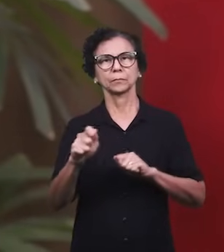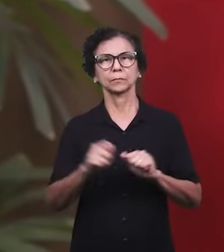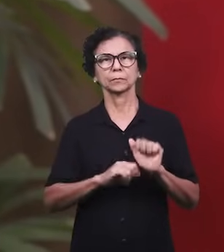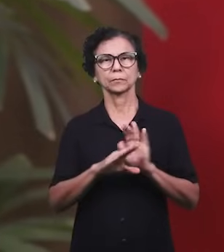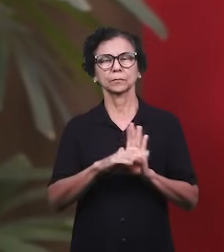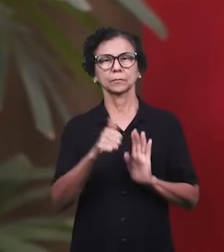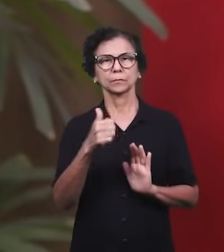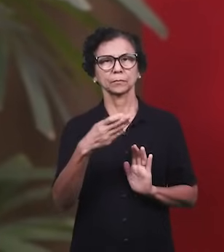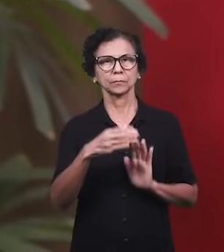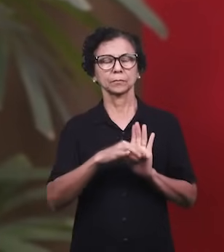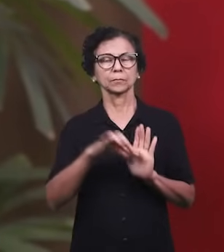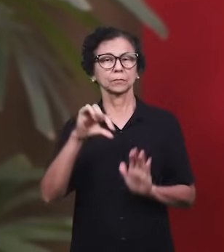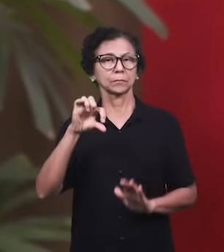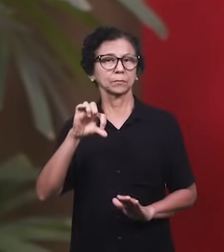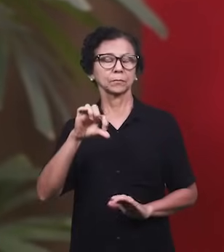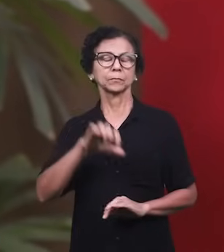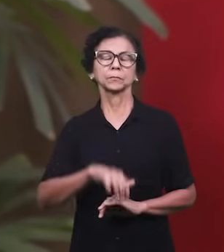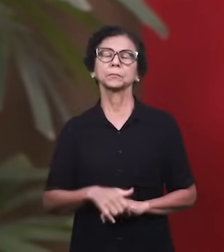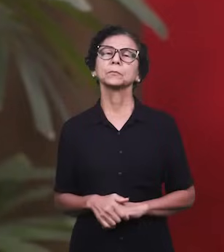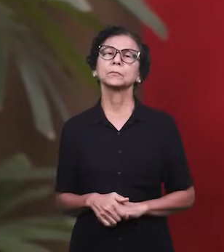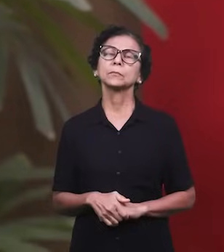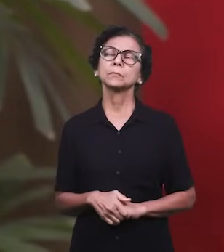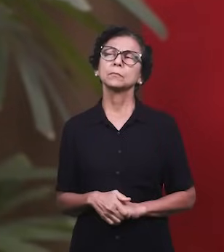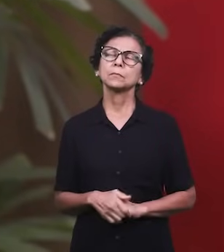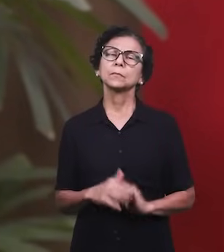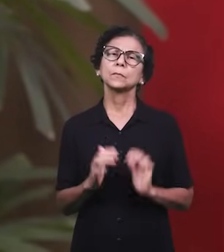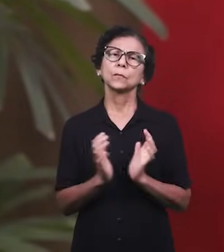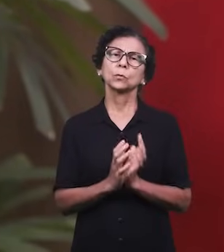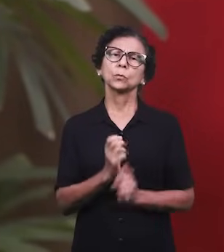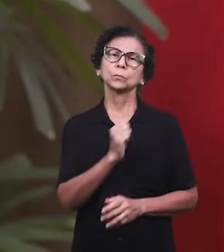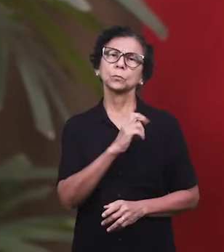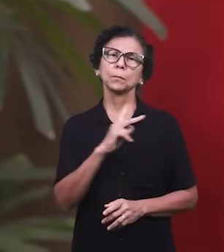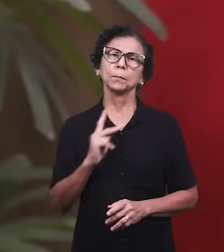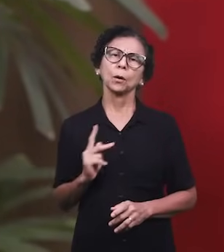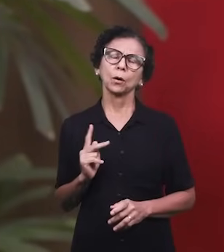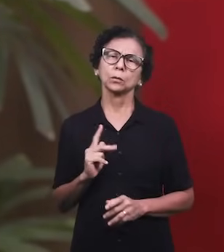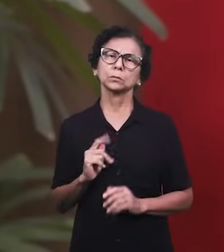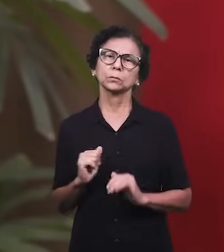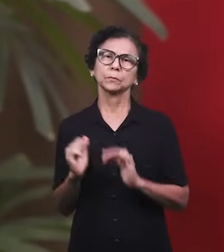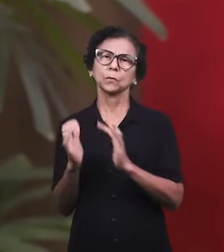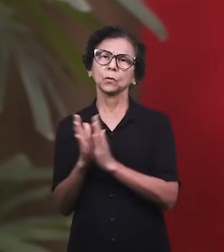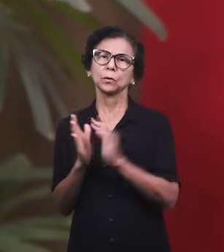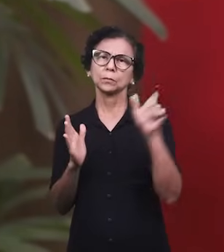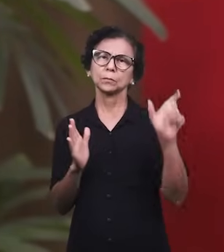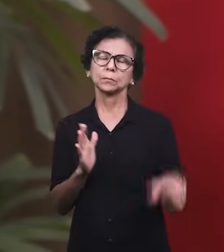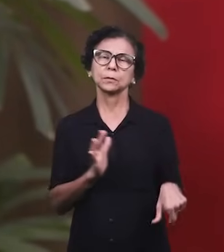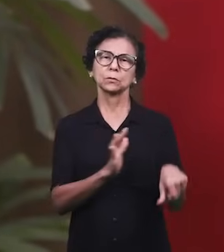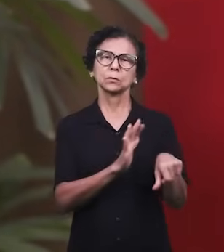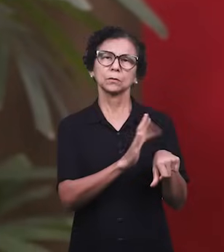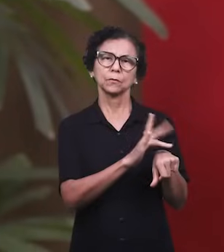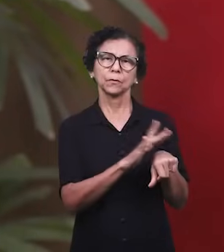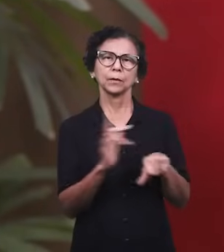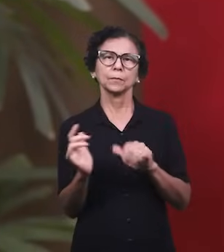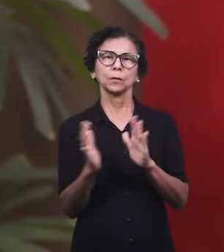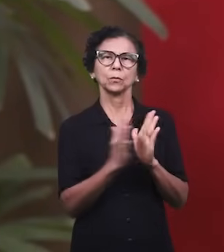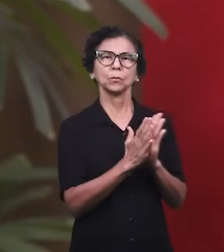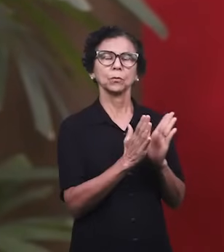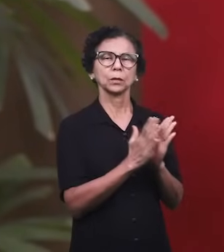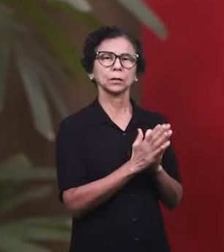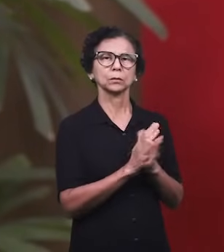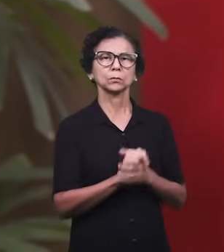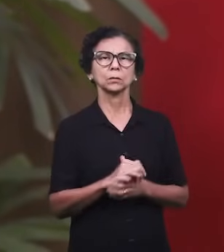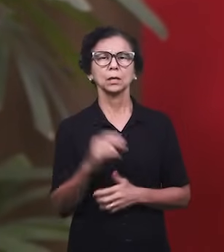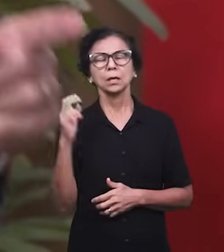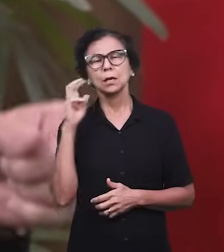capítulo 14, verso 9, ali orando por um enfermo. E o texto bíblico diz o seguinte,